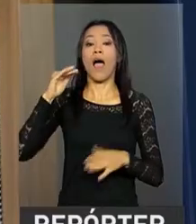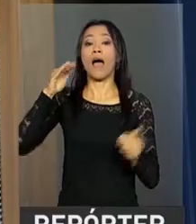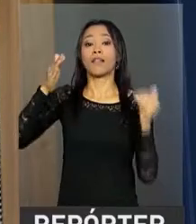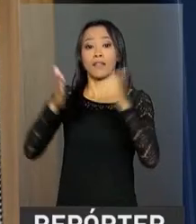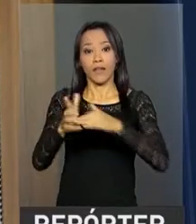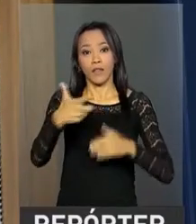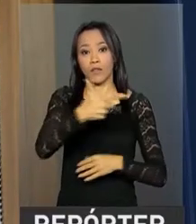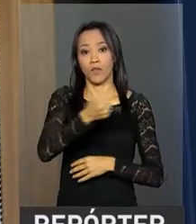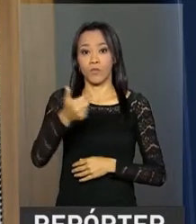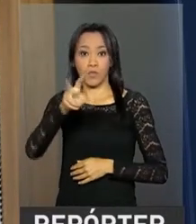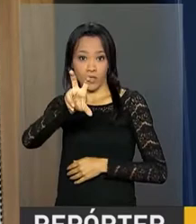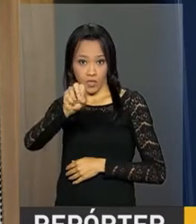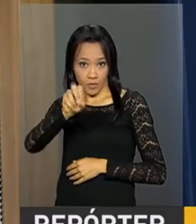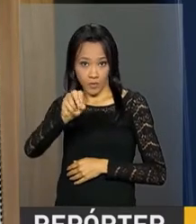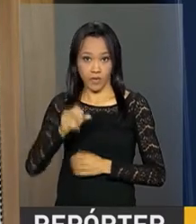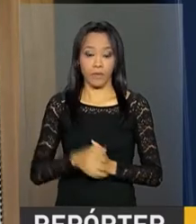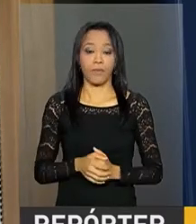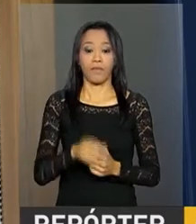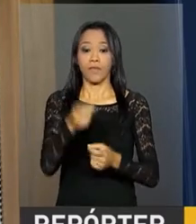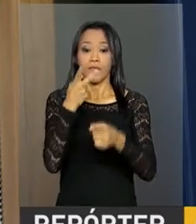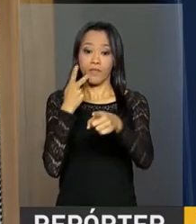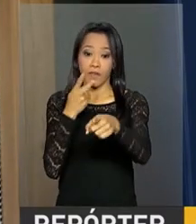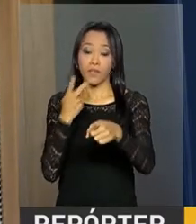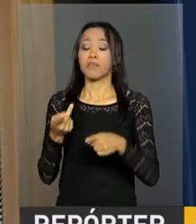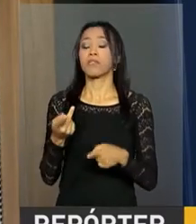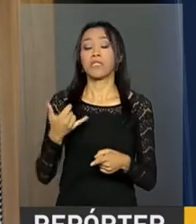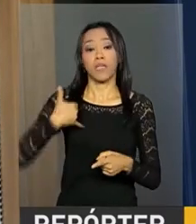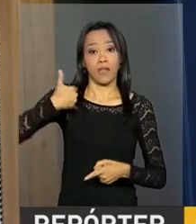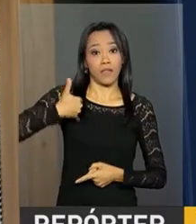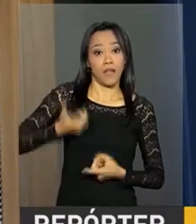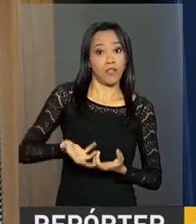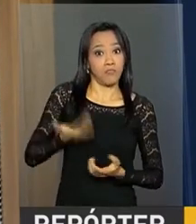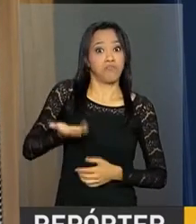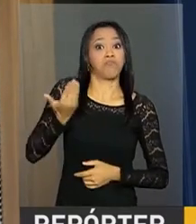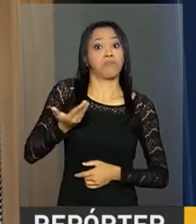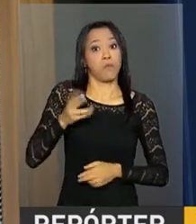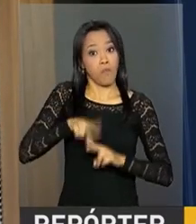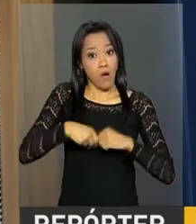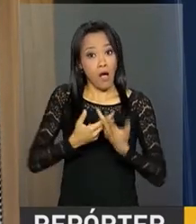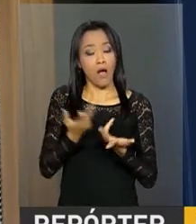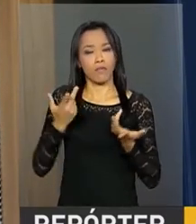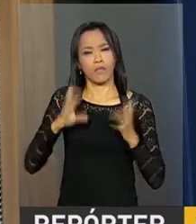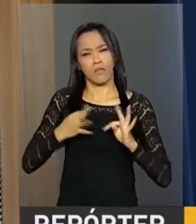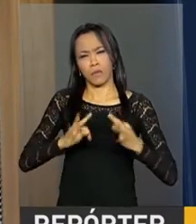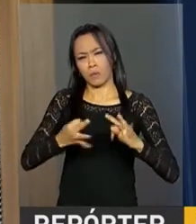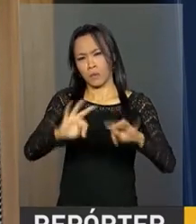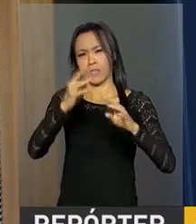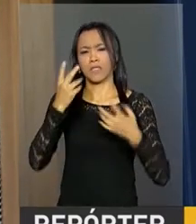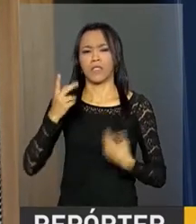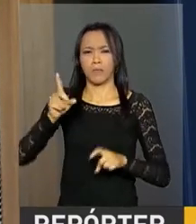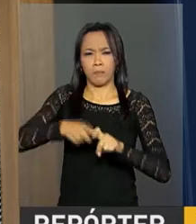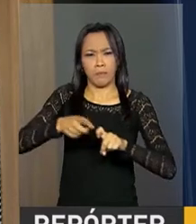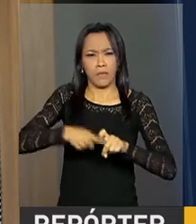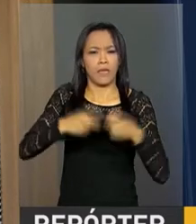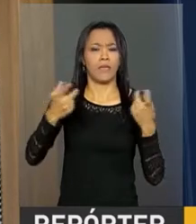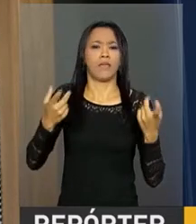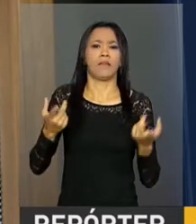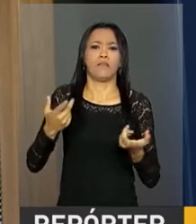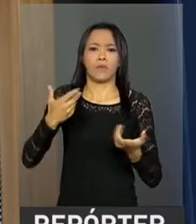2050. A expectativa de vida aumentou, né, graças aos avanços da tecnologia médica, a